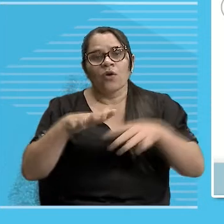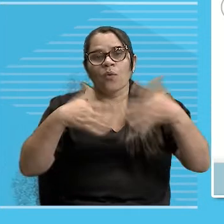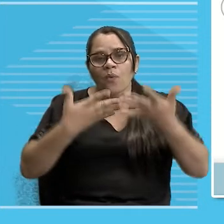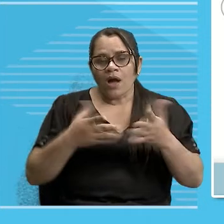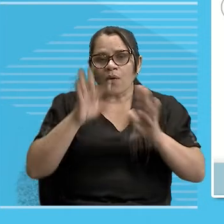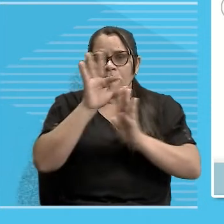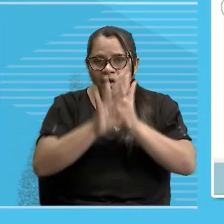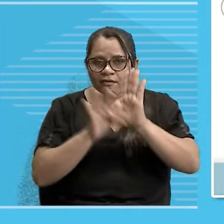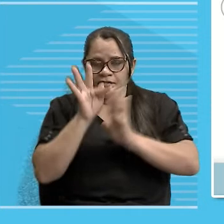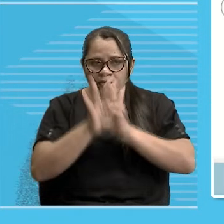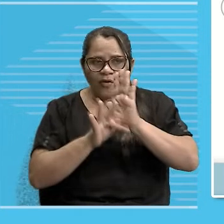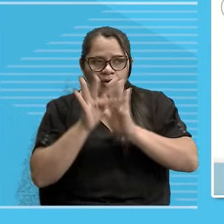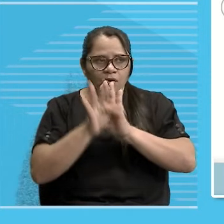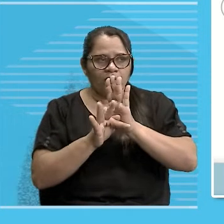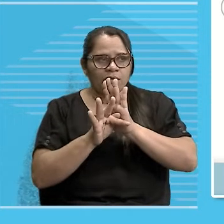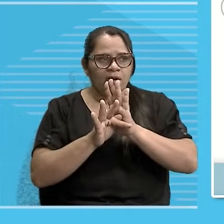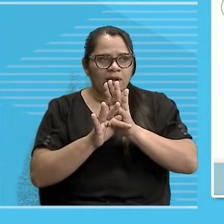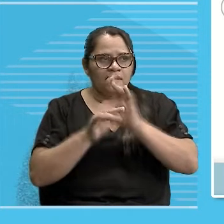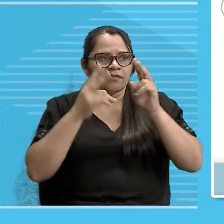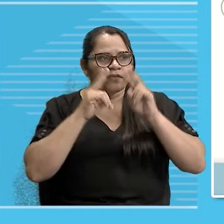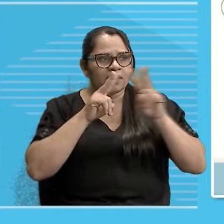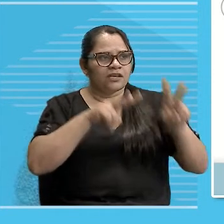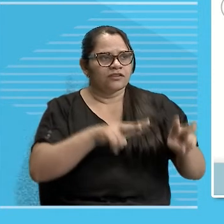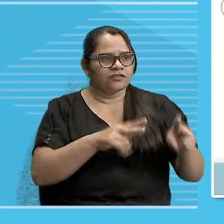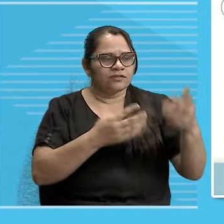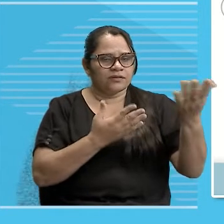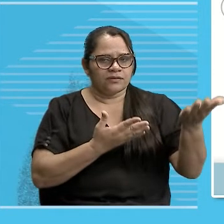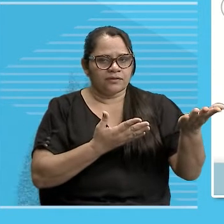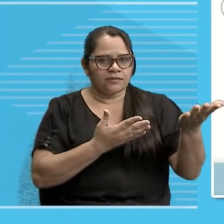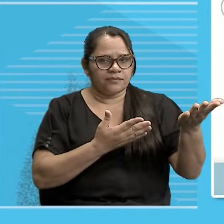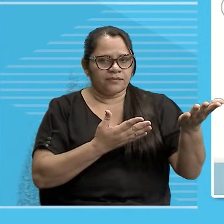De Celsius para Fahrenheit,